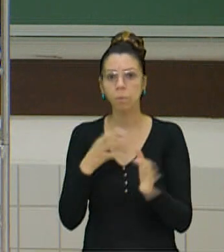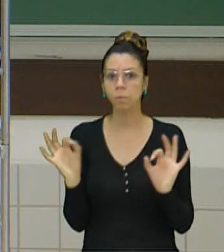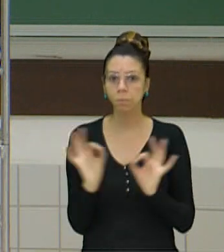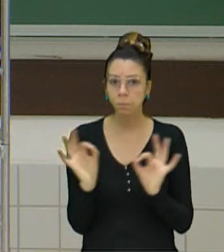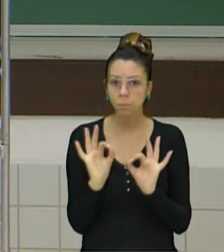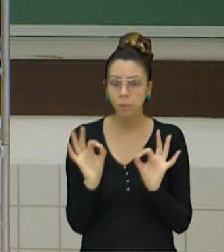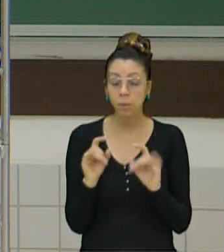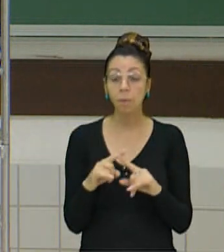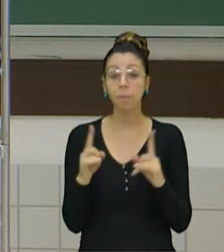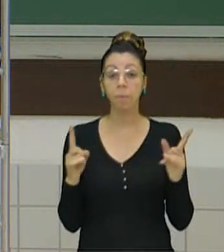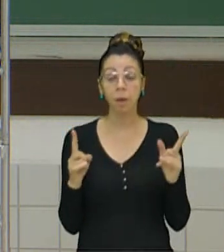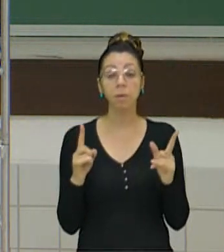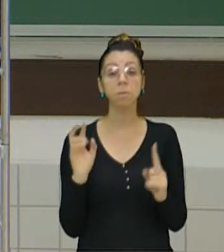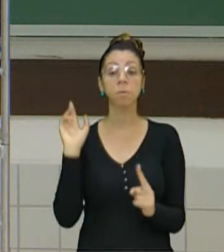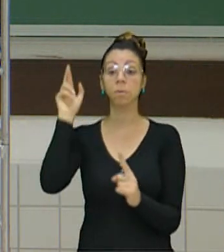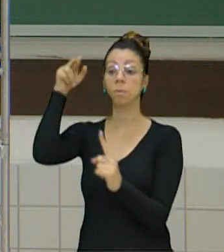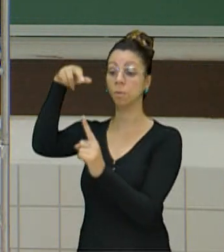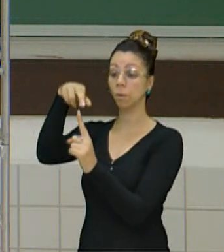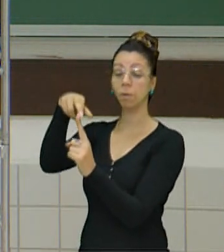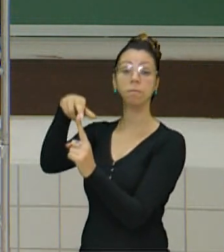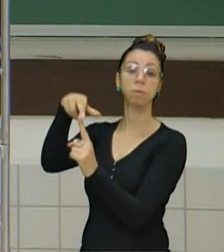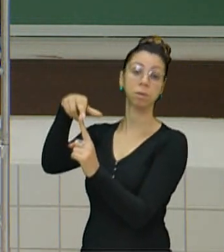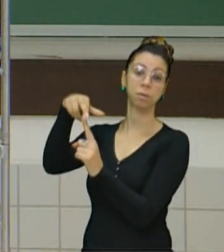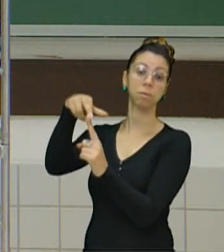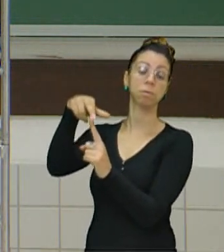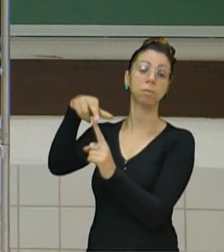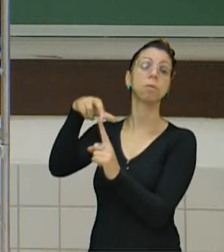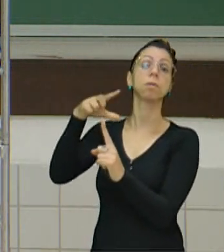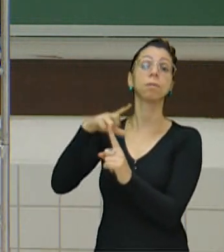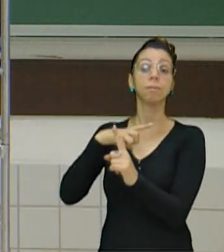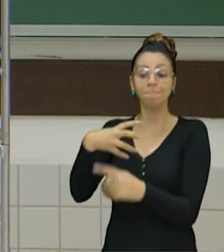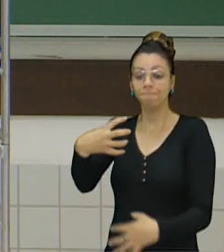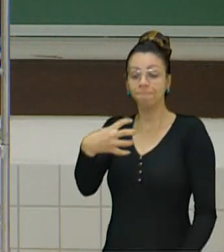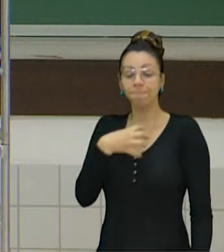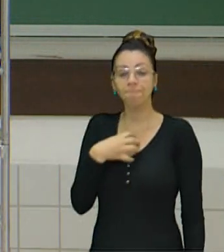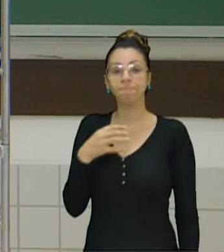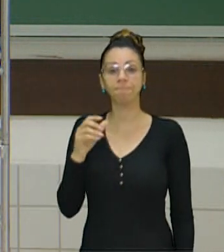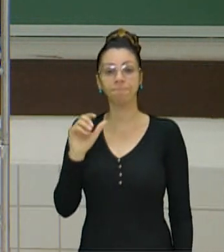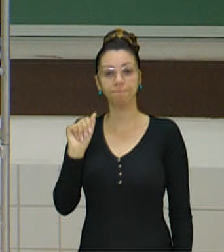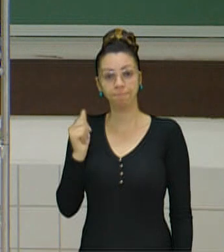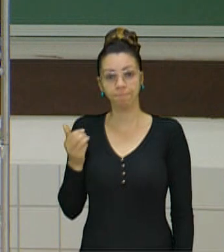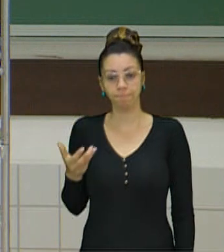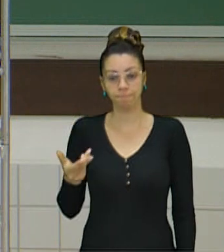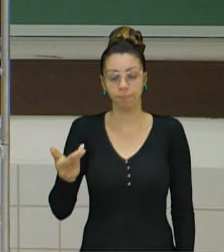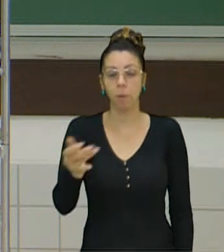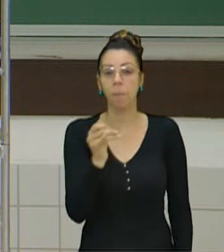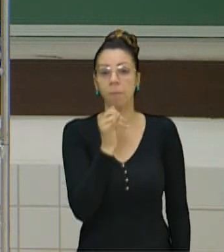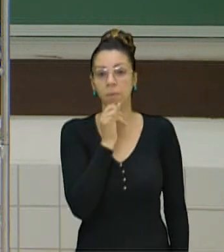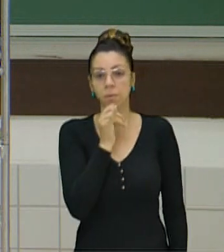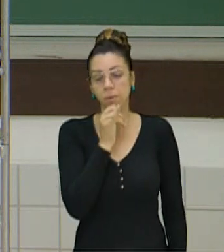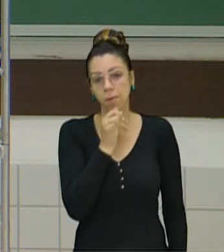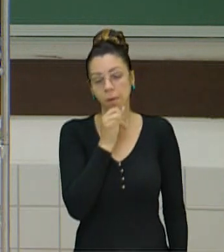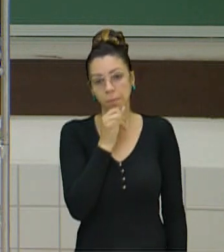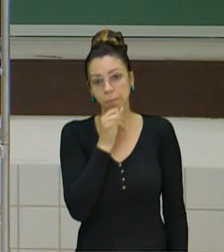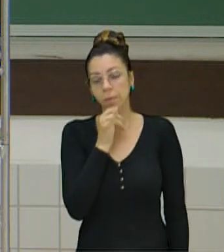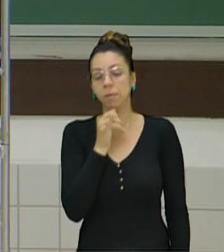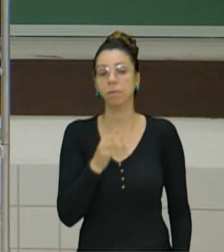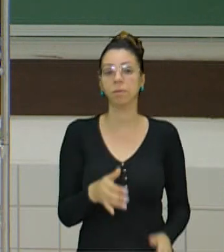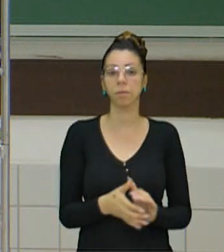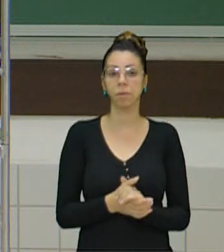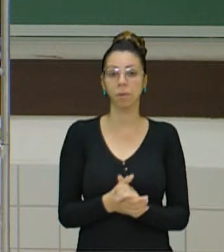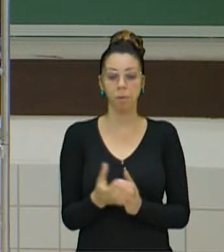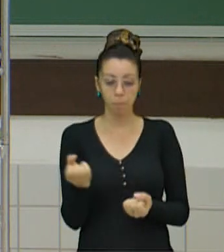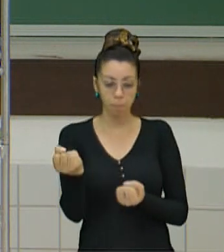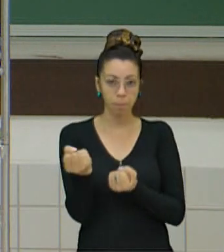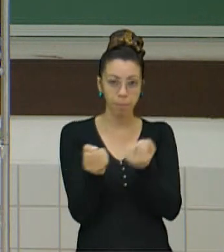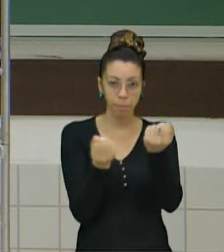ok? Enquanto que o referencial não inercial é aquele que a gente sente a aceleração. Um bom exemplo disso é, por exemplo, um